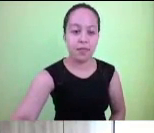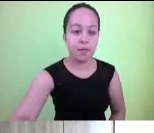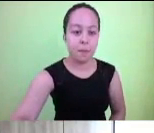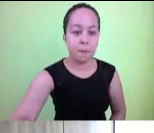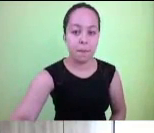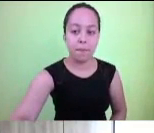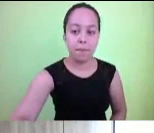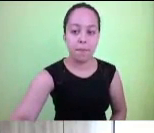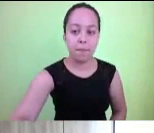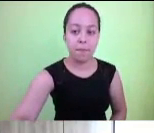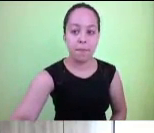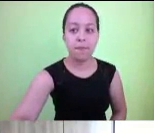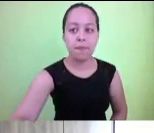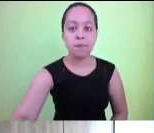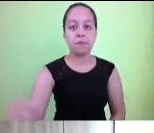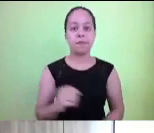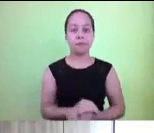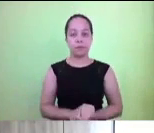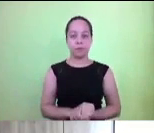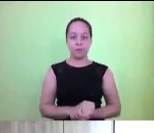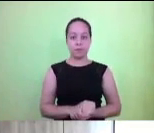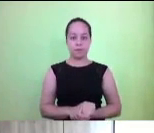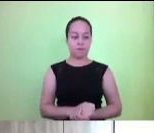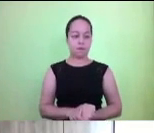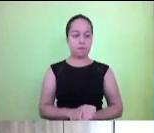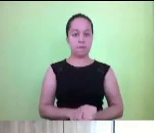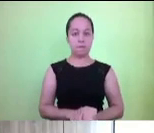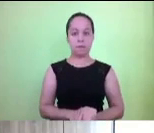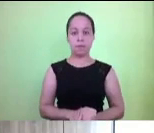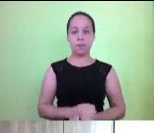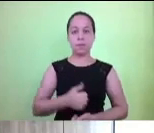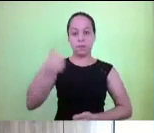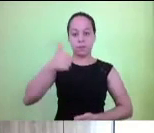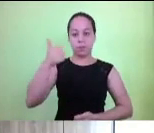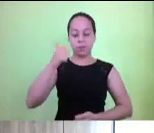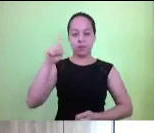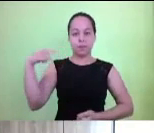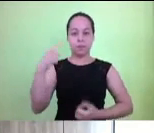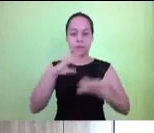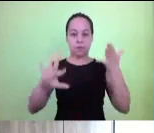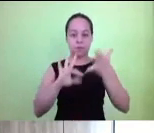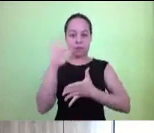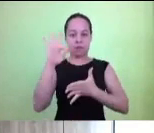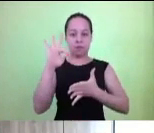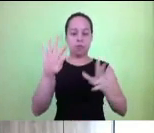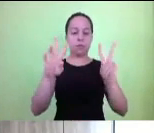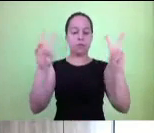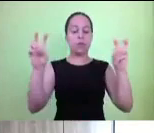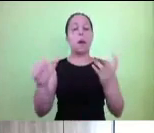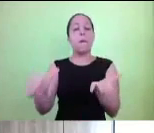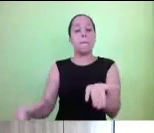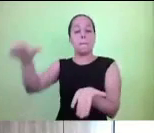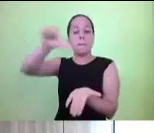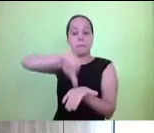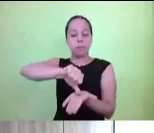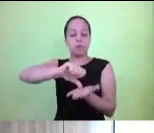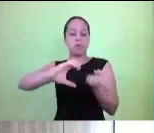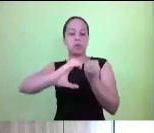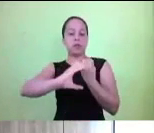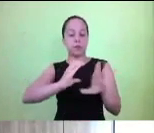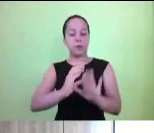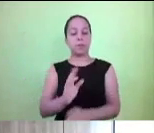O primeiro código que iremos sortear, as vagas destinadas do polo CEFOR, professores